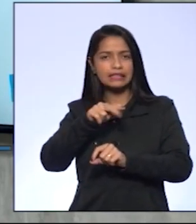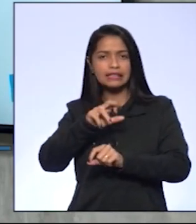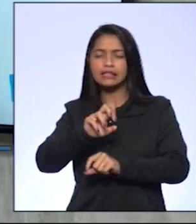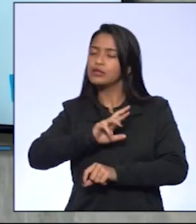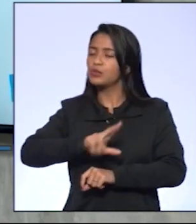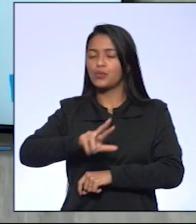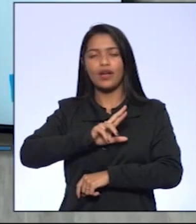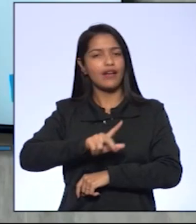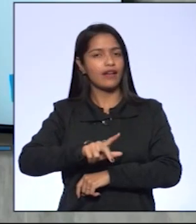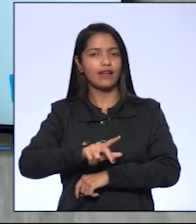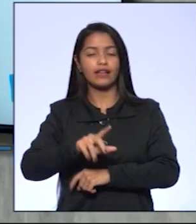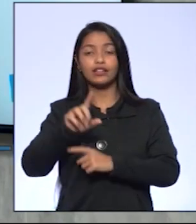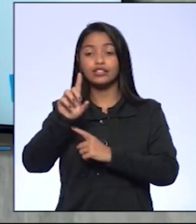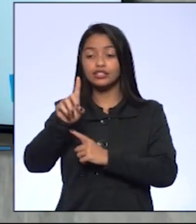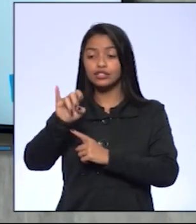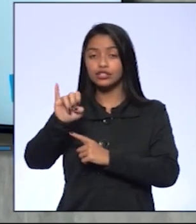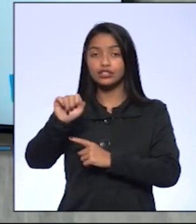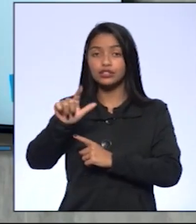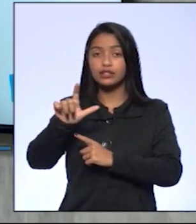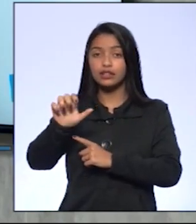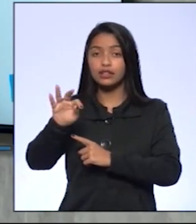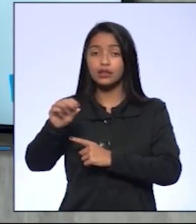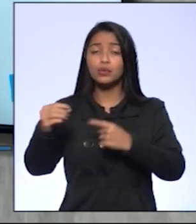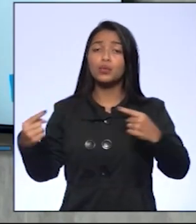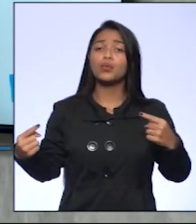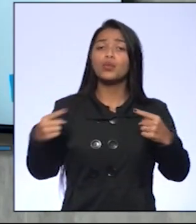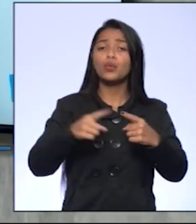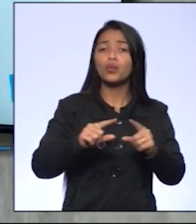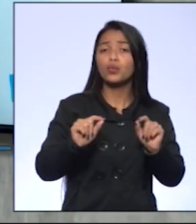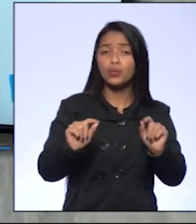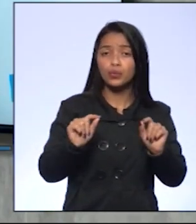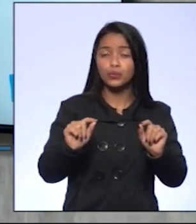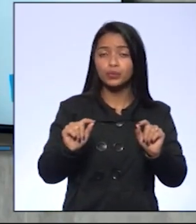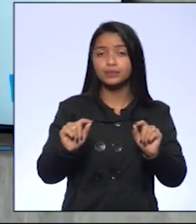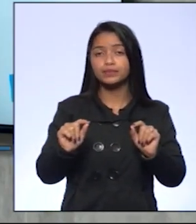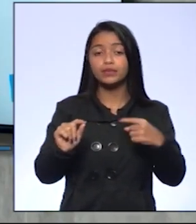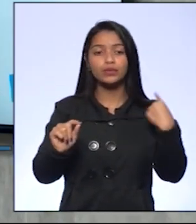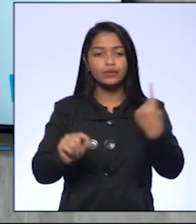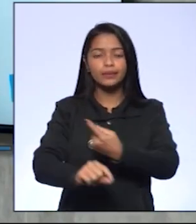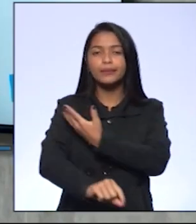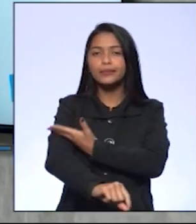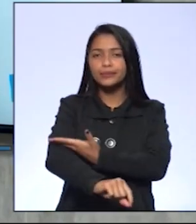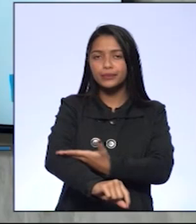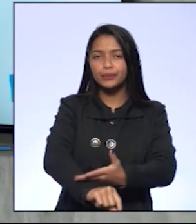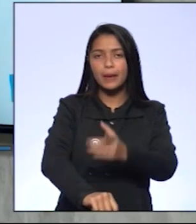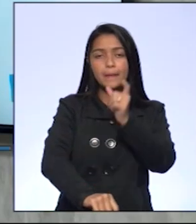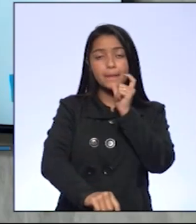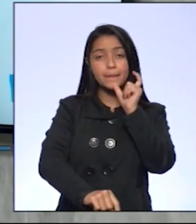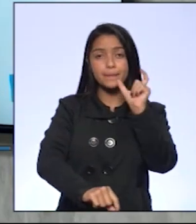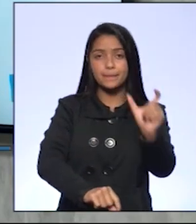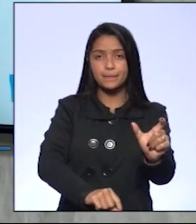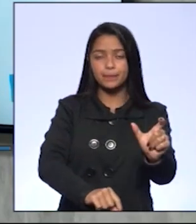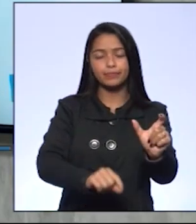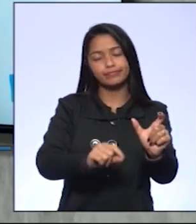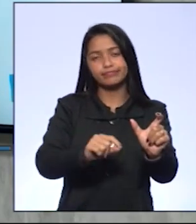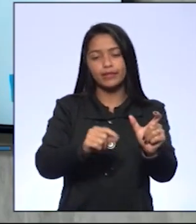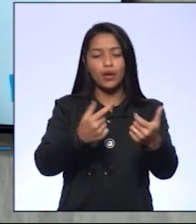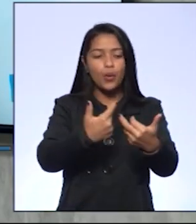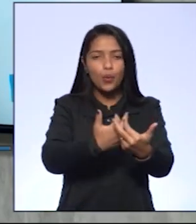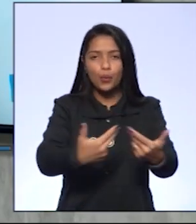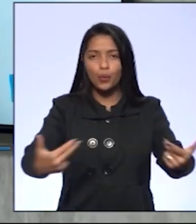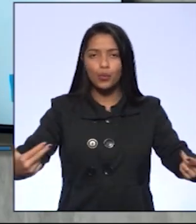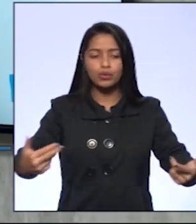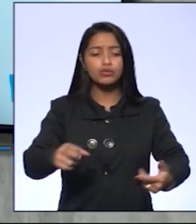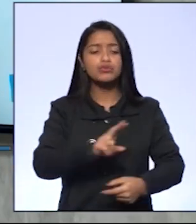está atrelado à ideia de que nós usamos palavras para nomear algumas coisas em